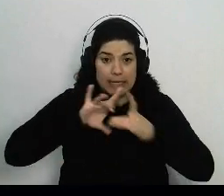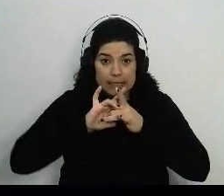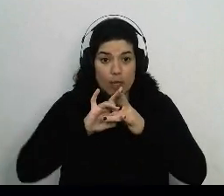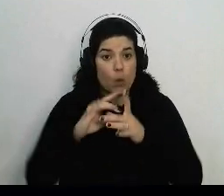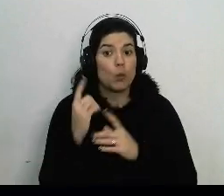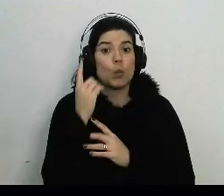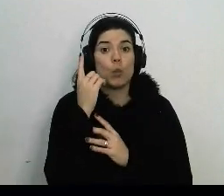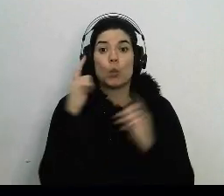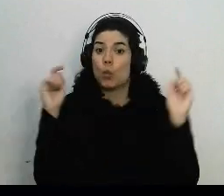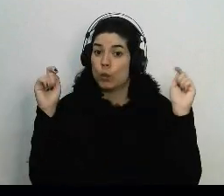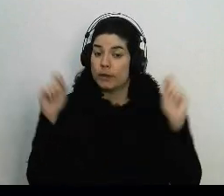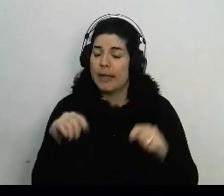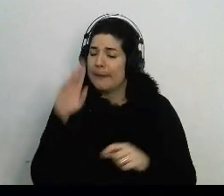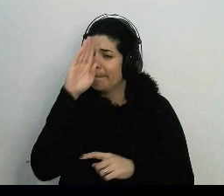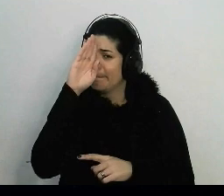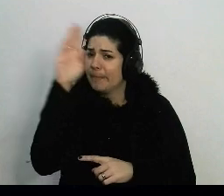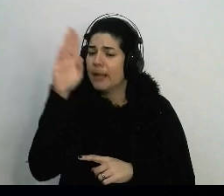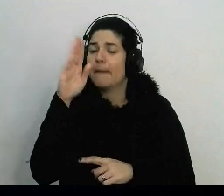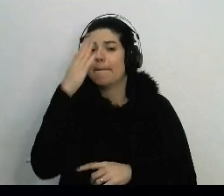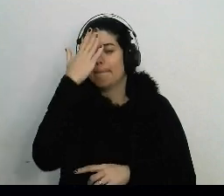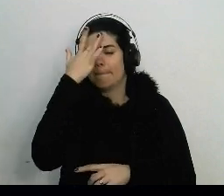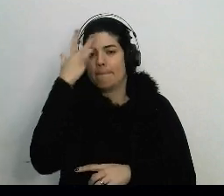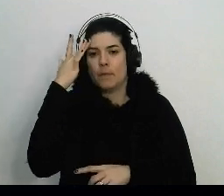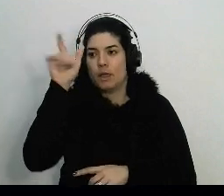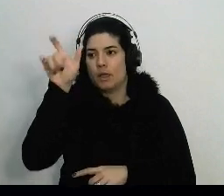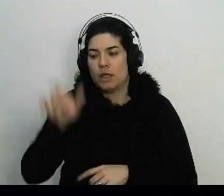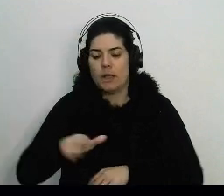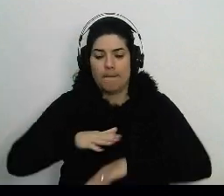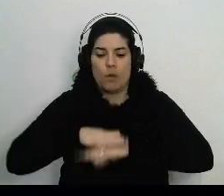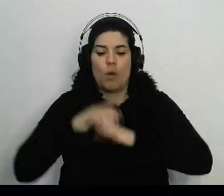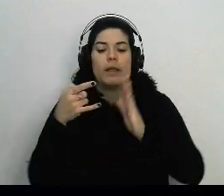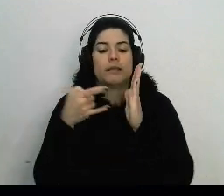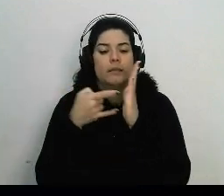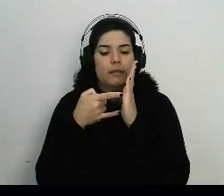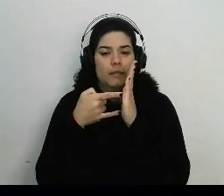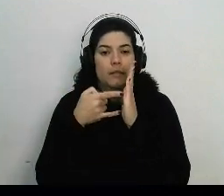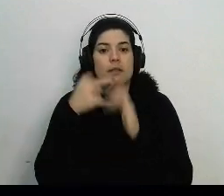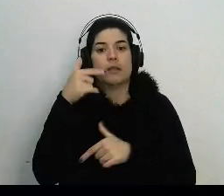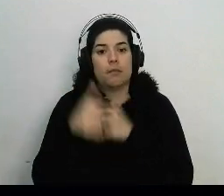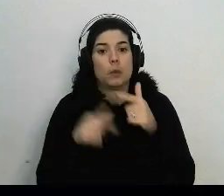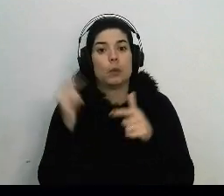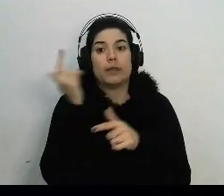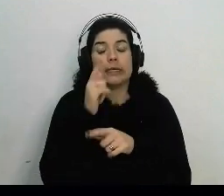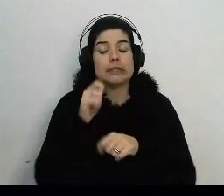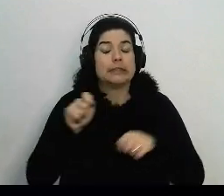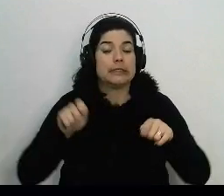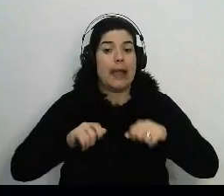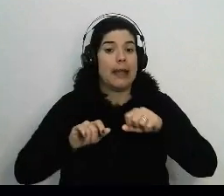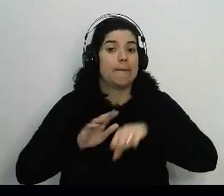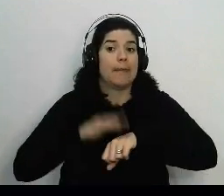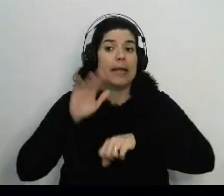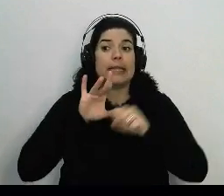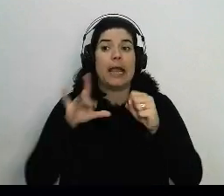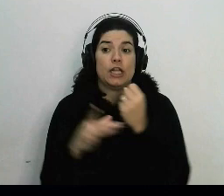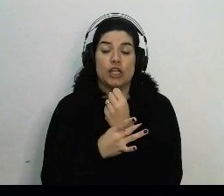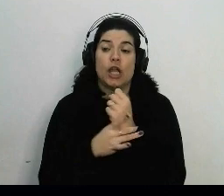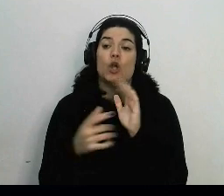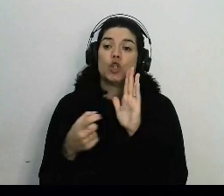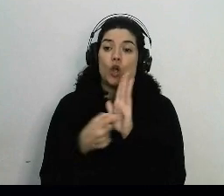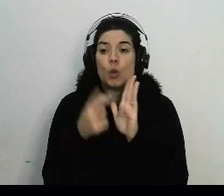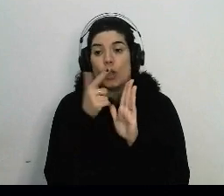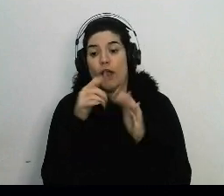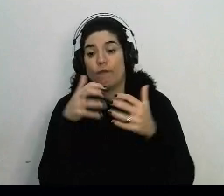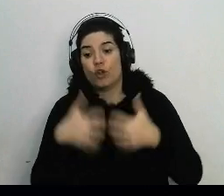que principalmente os desenvolvedores podem fazer para tentar dar maior garantia com relação a se o software está funcionando ou não. Ou seja,